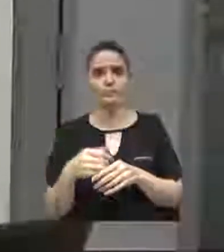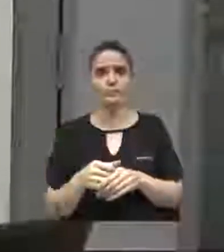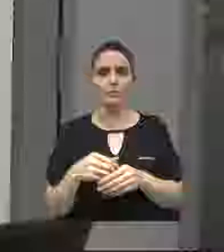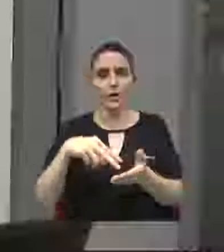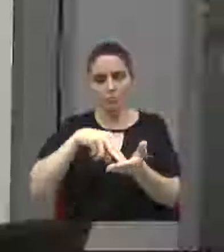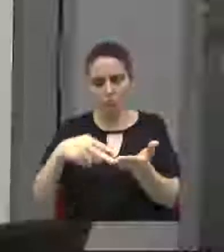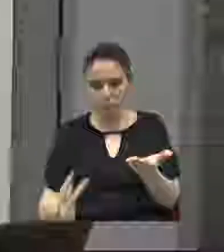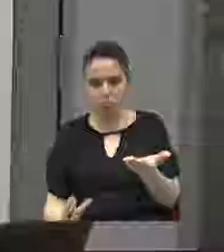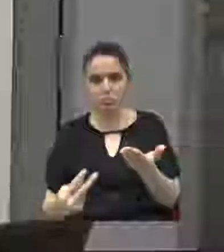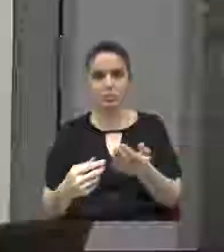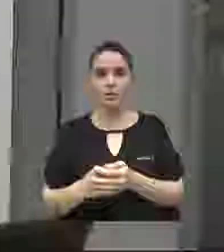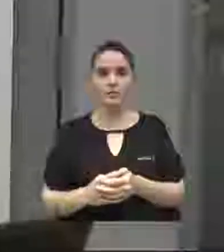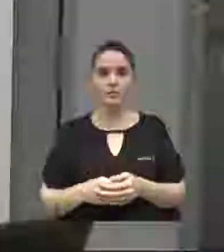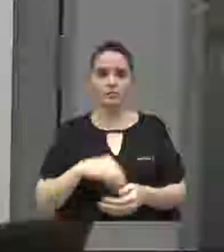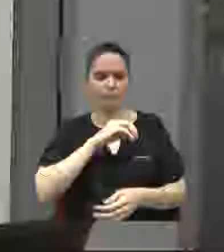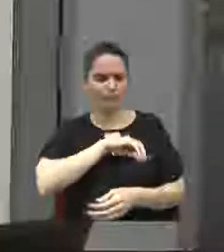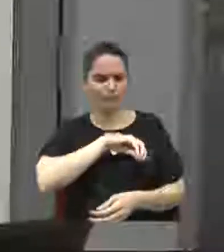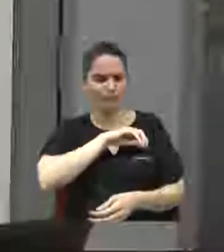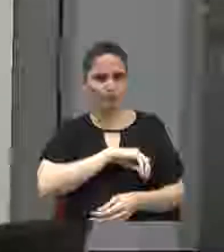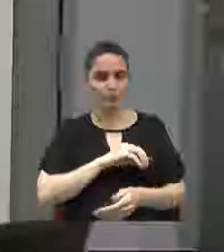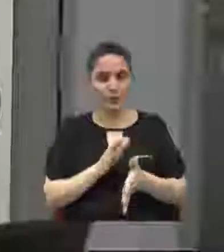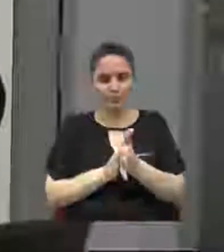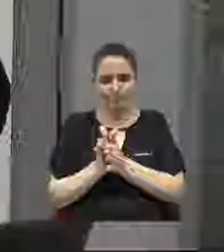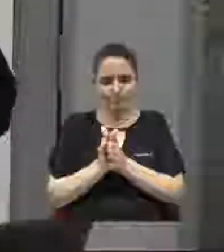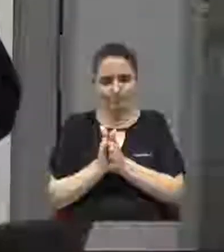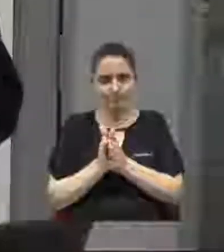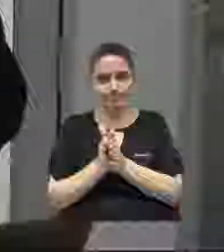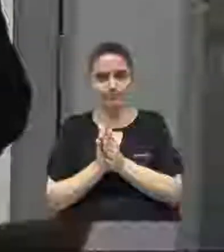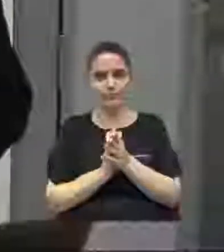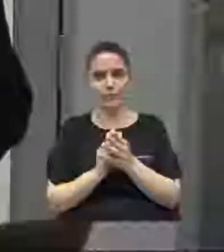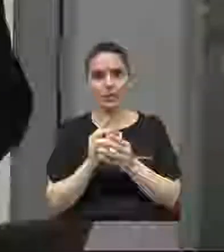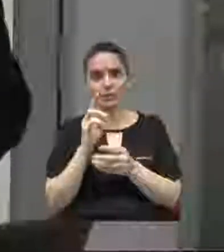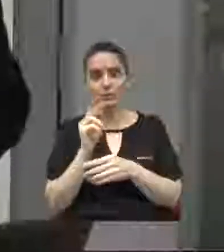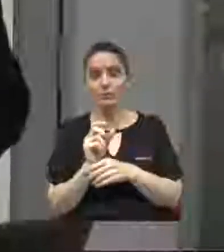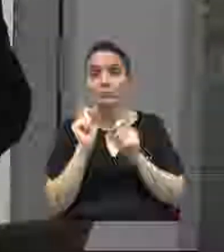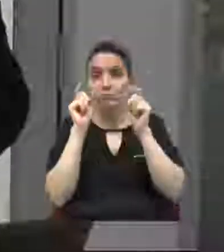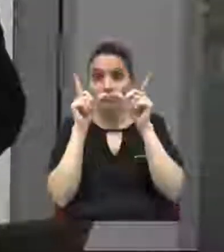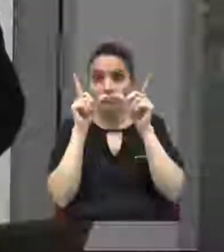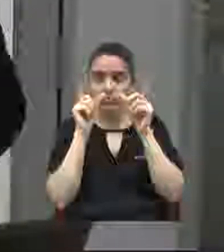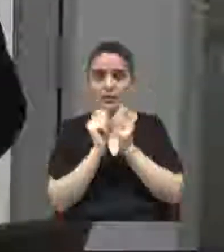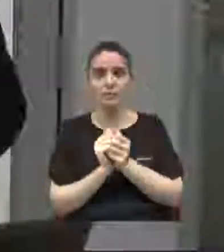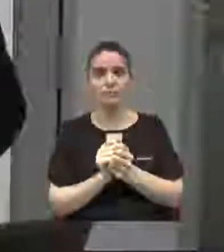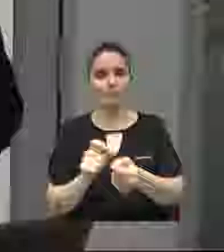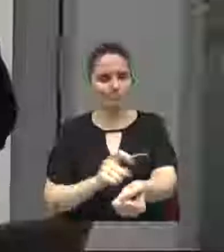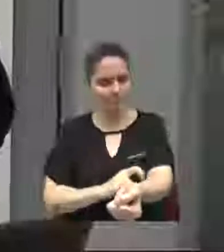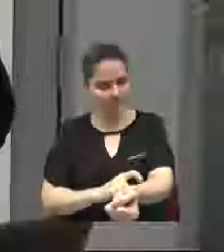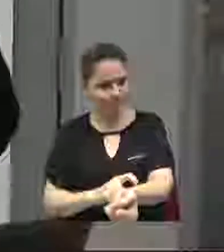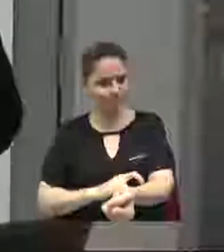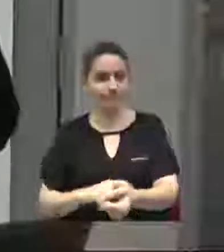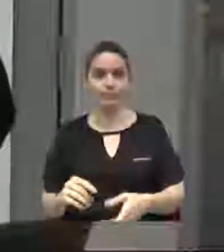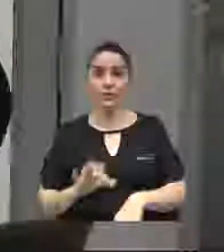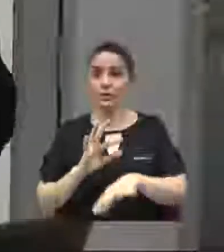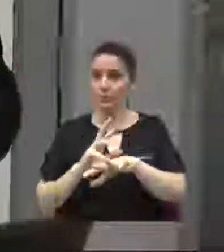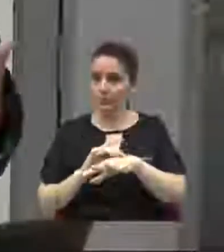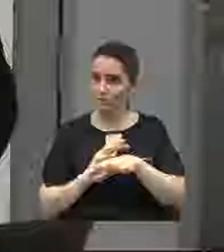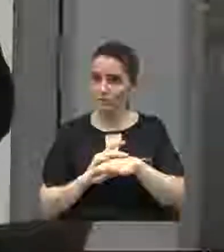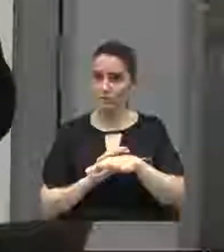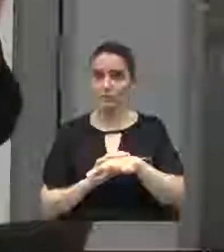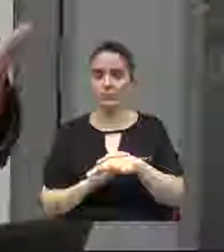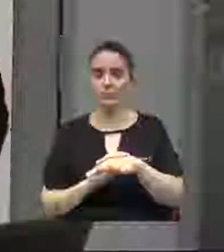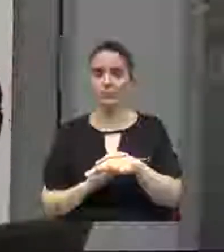quedas, depressão, ansiedade, insônia, estresse, que são doenças, vereadora Constância, que